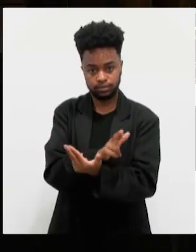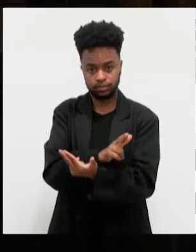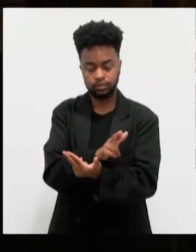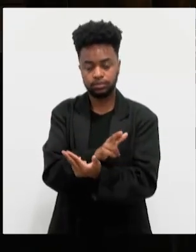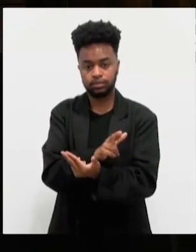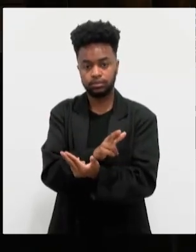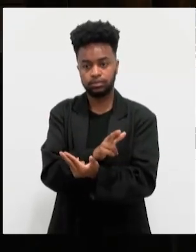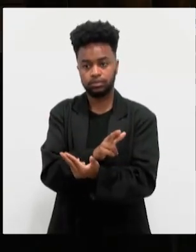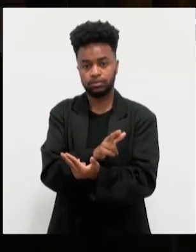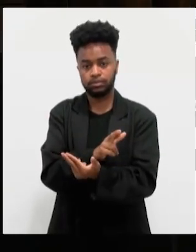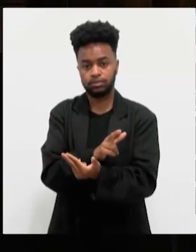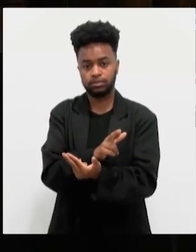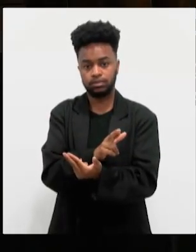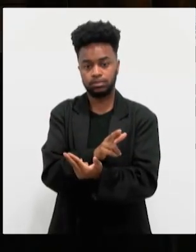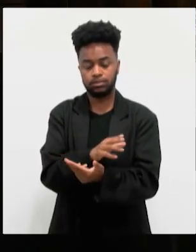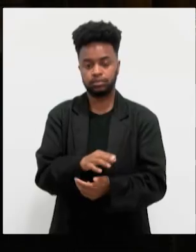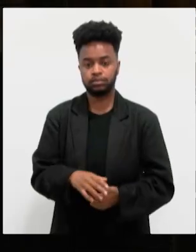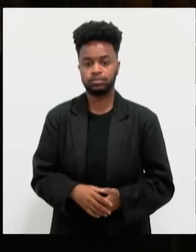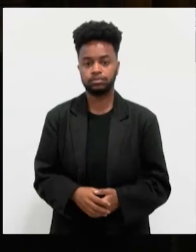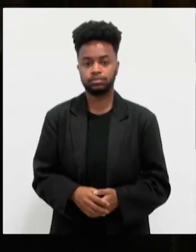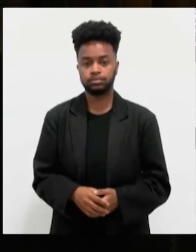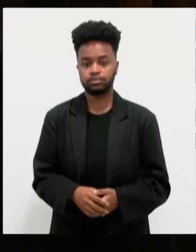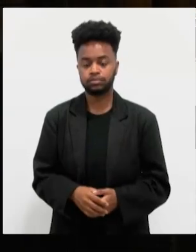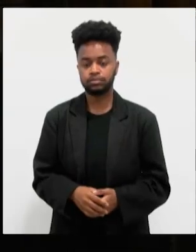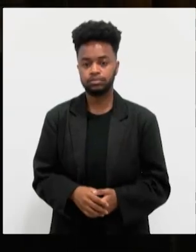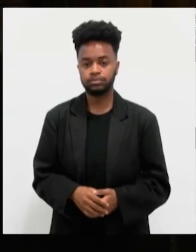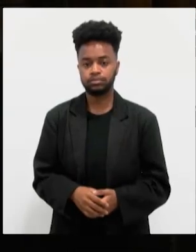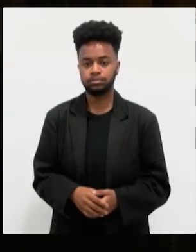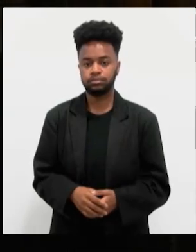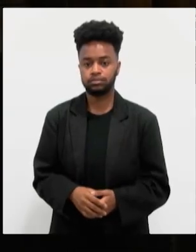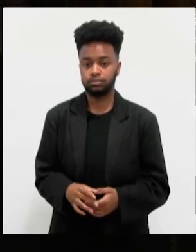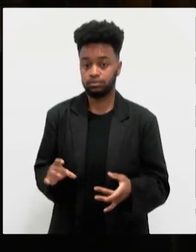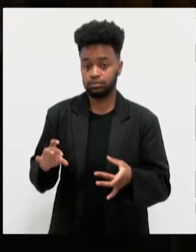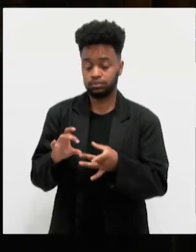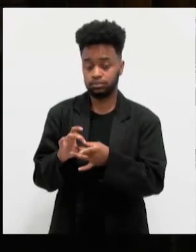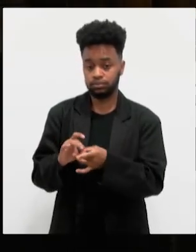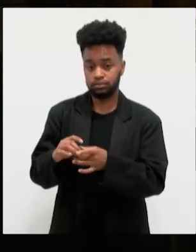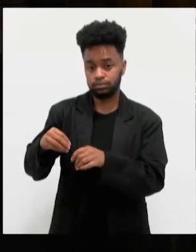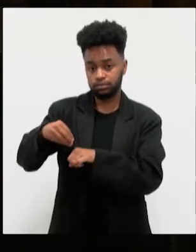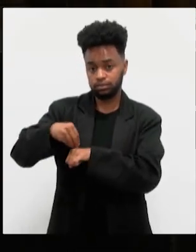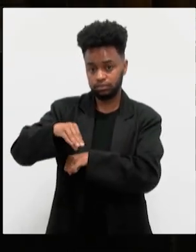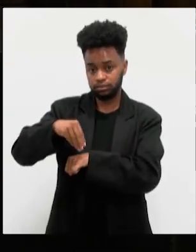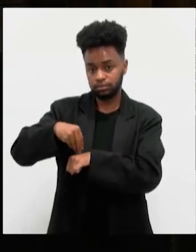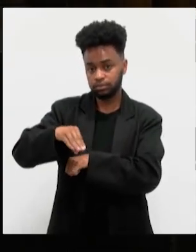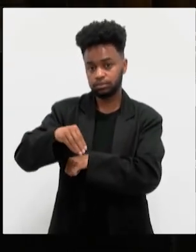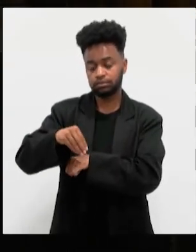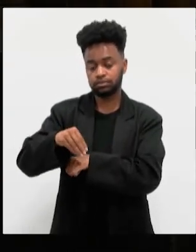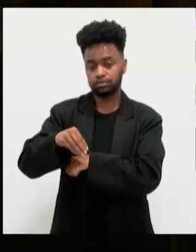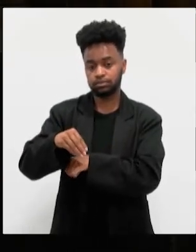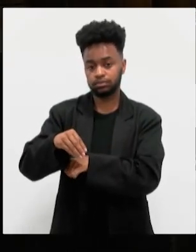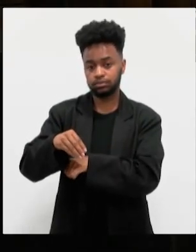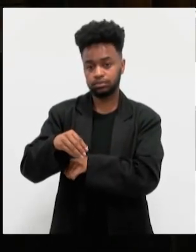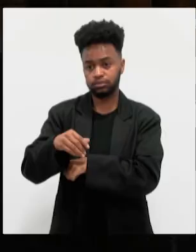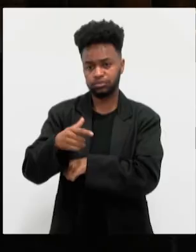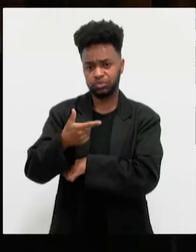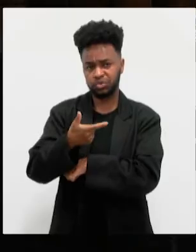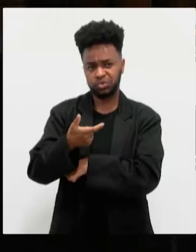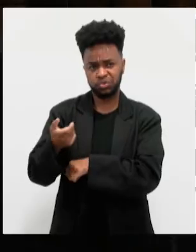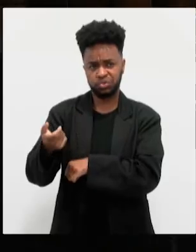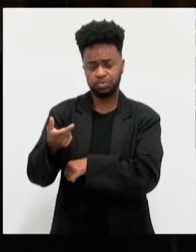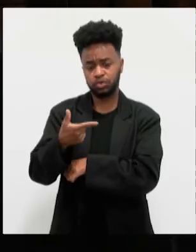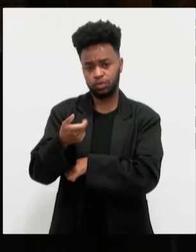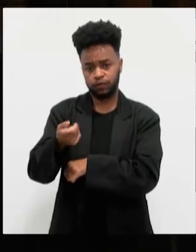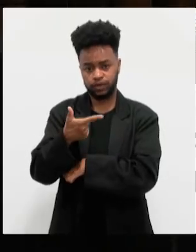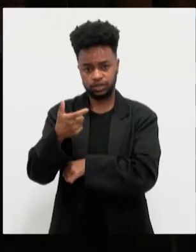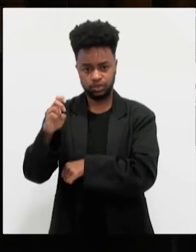em cima da mensagem que nos deu há